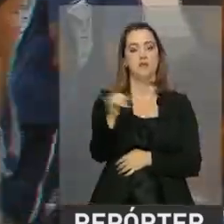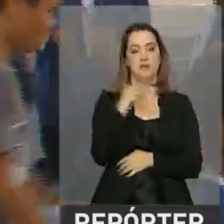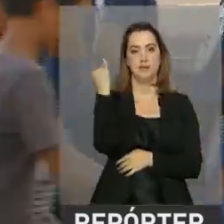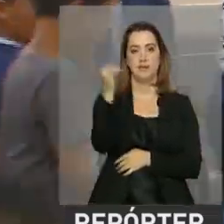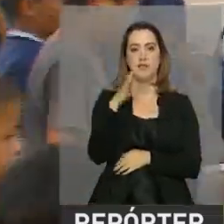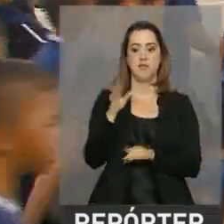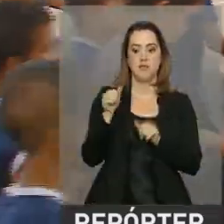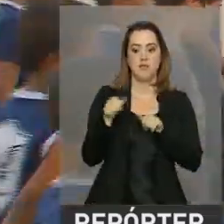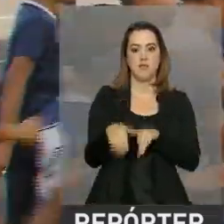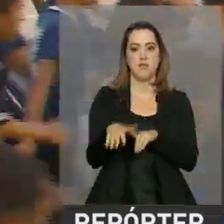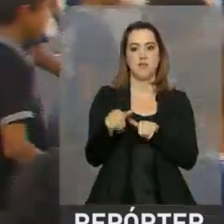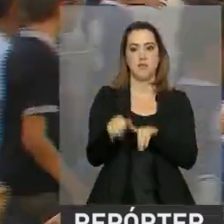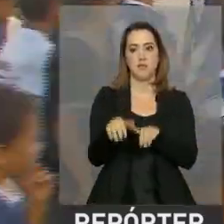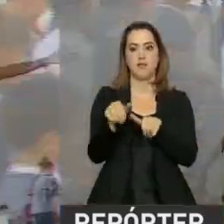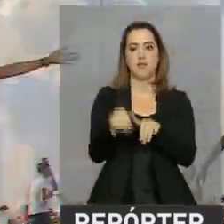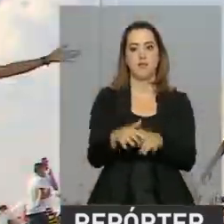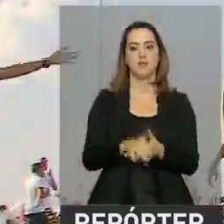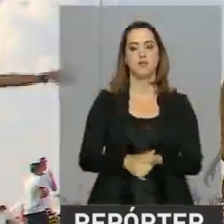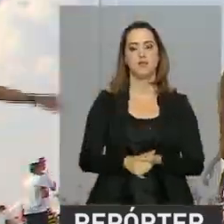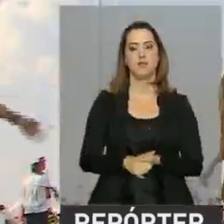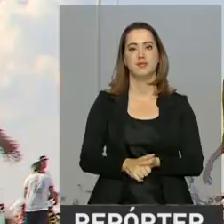est desfilando